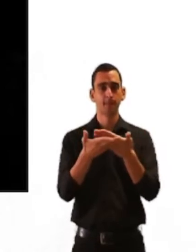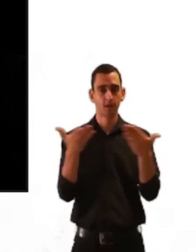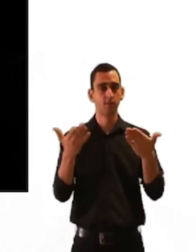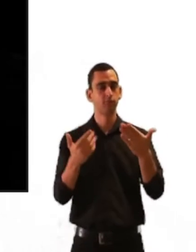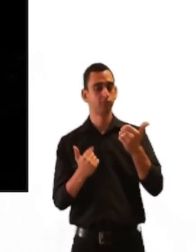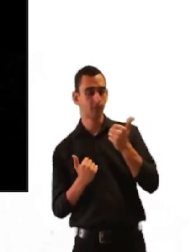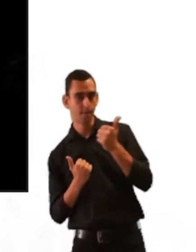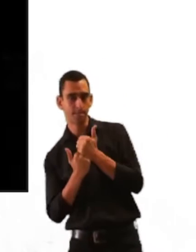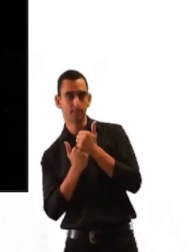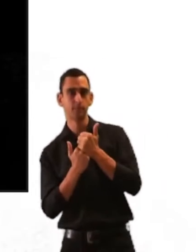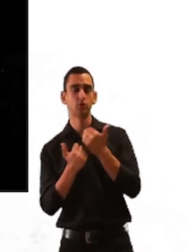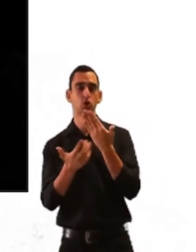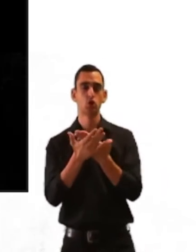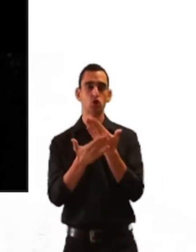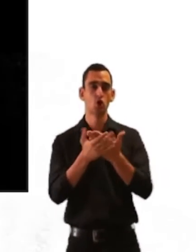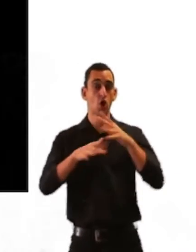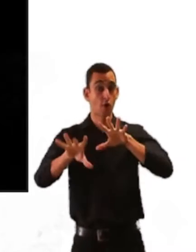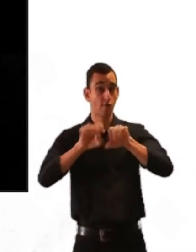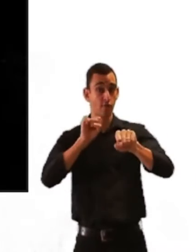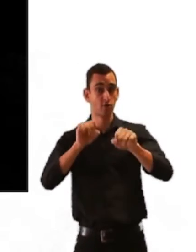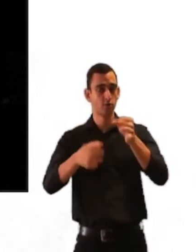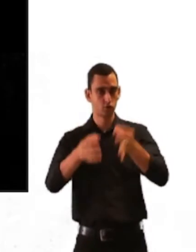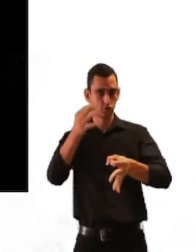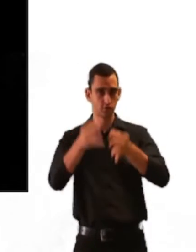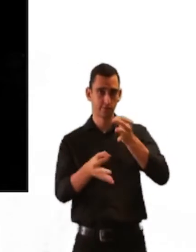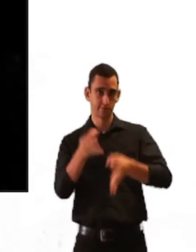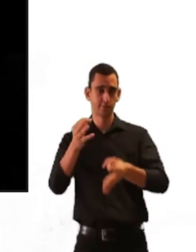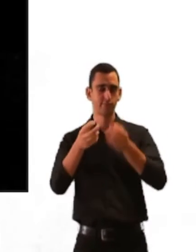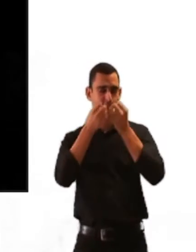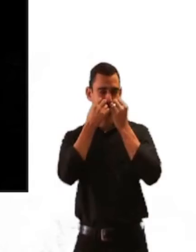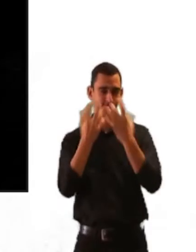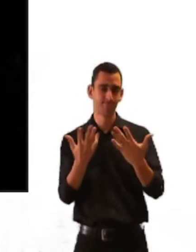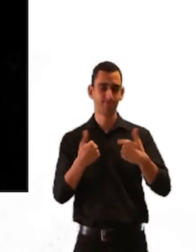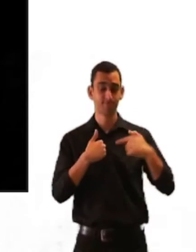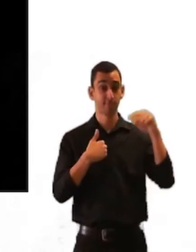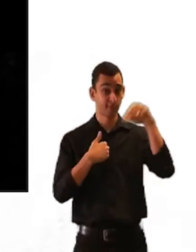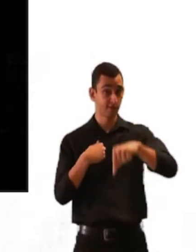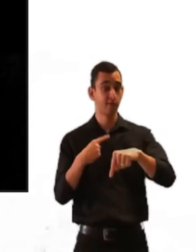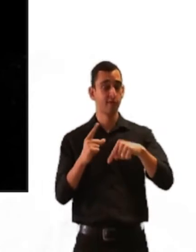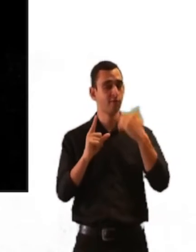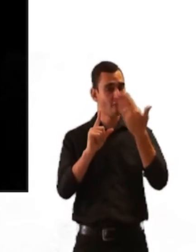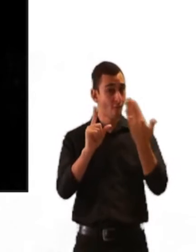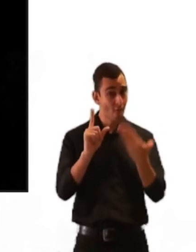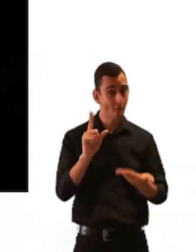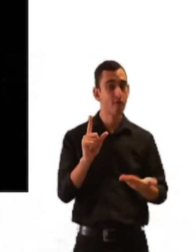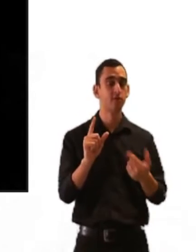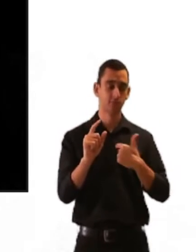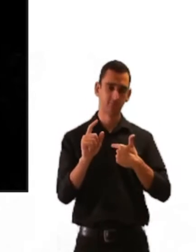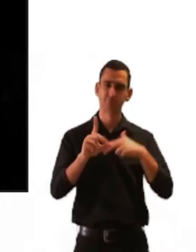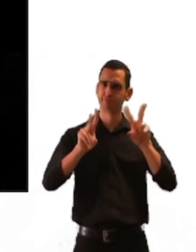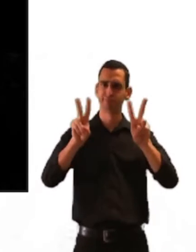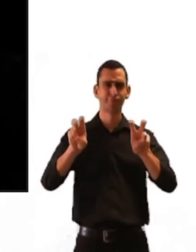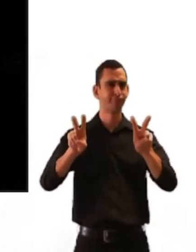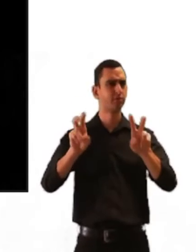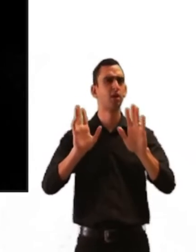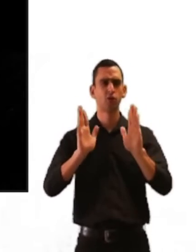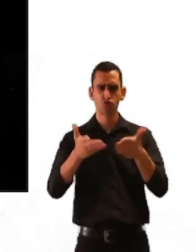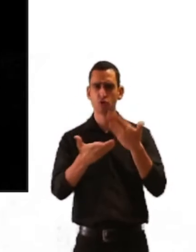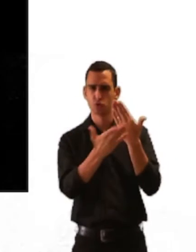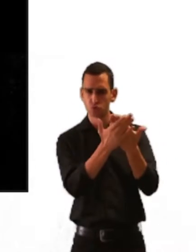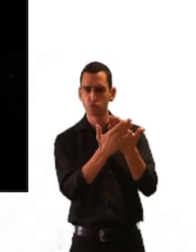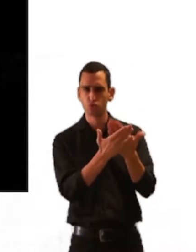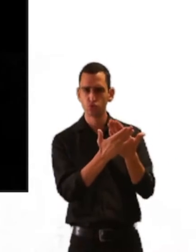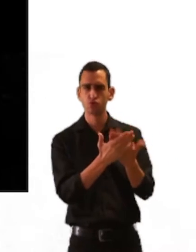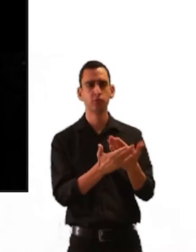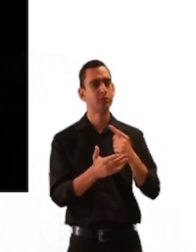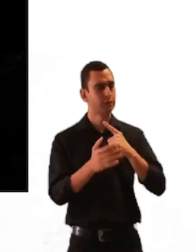apoio do pessoal da escola de formação. Para mim, como eu disse, foi uma grande honra. É um tema que eu estudo há um tempo e tenho